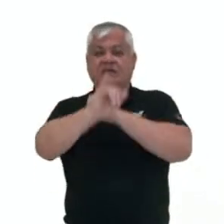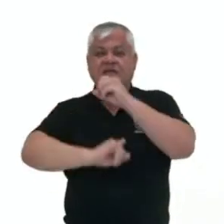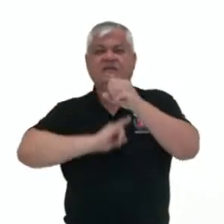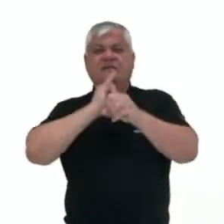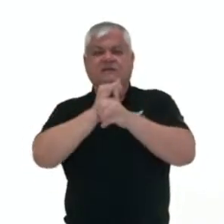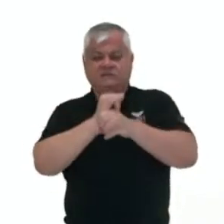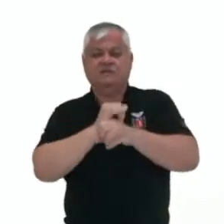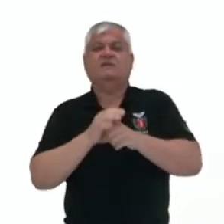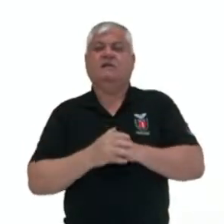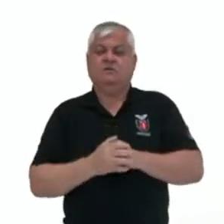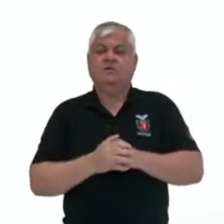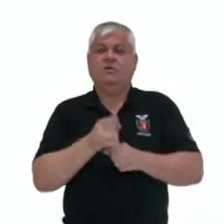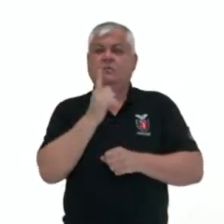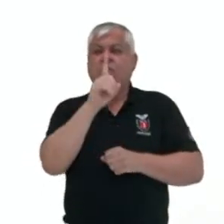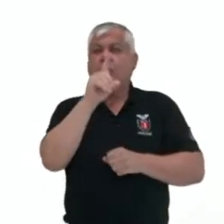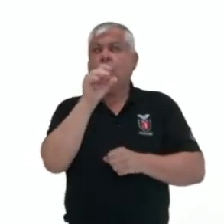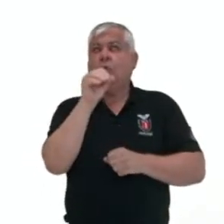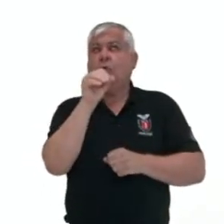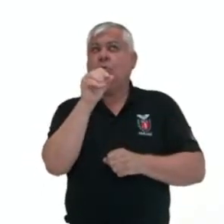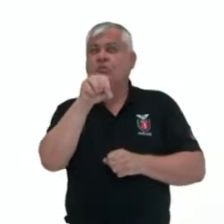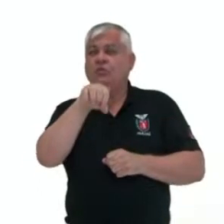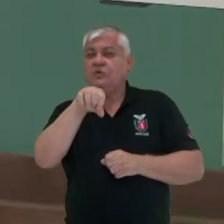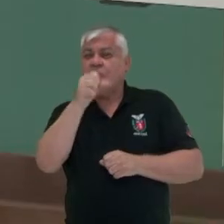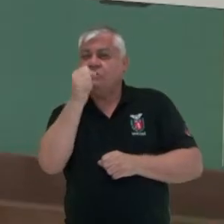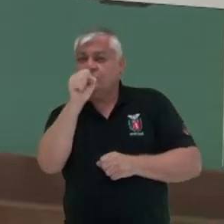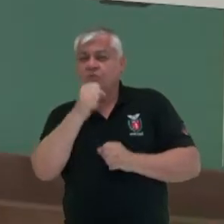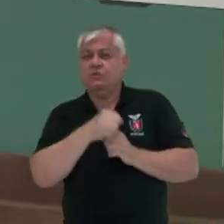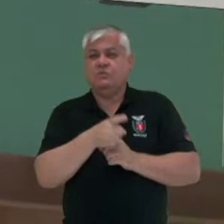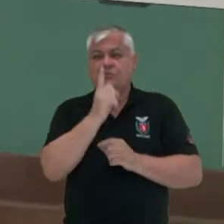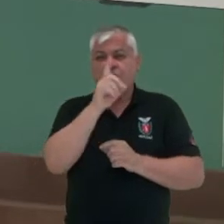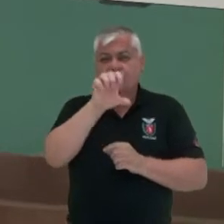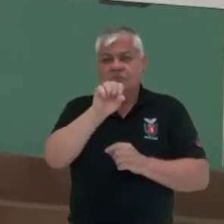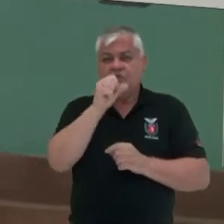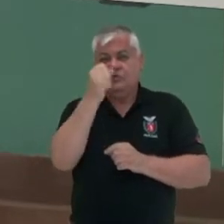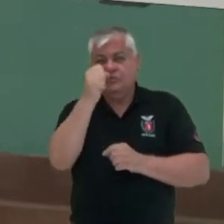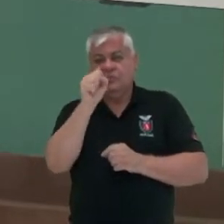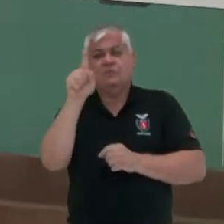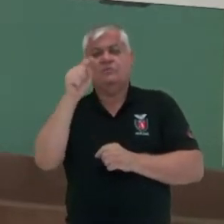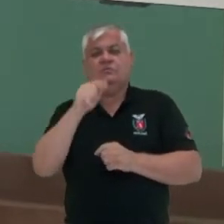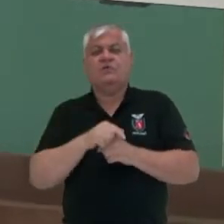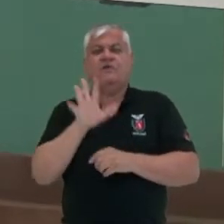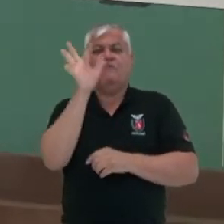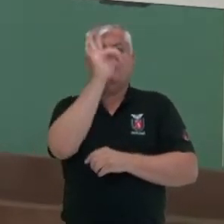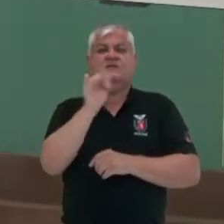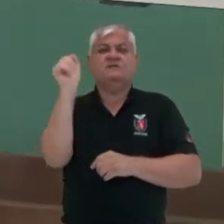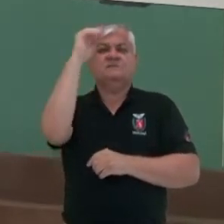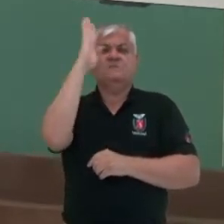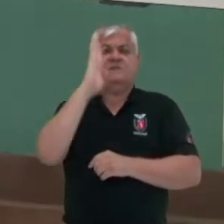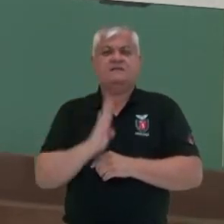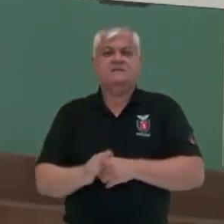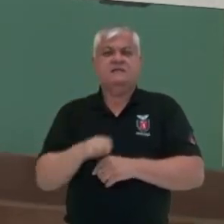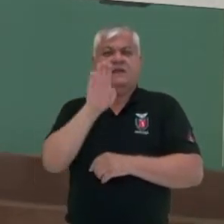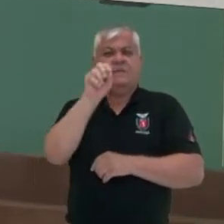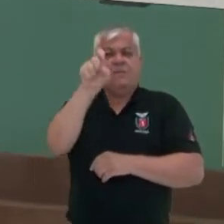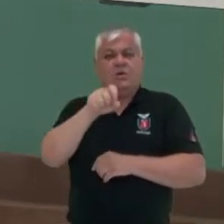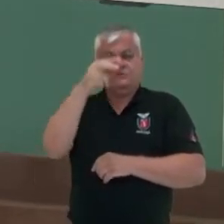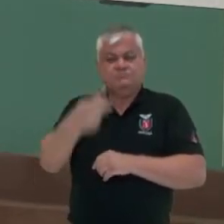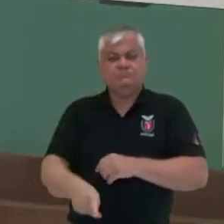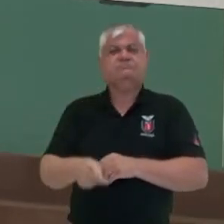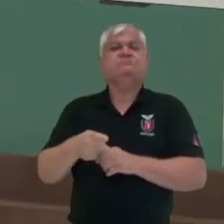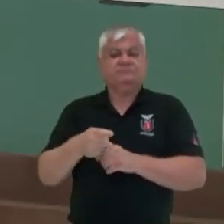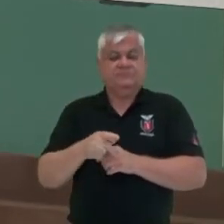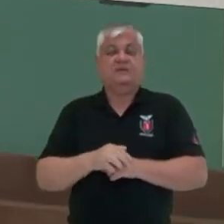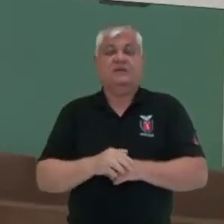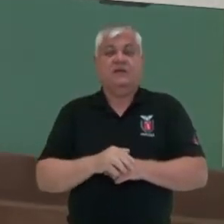Amador, e em 1988, a mais recente, criada a Confederação Brasileira de Boxe, então aqui no Brasil, e só